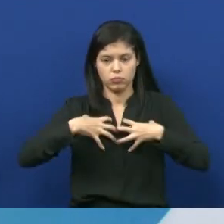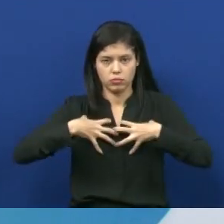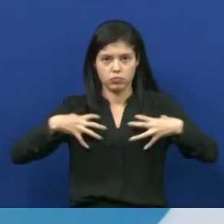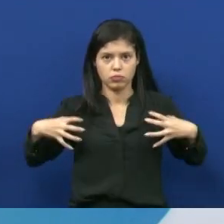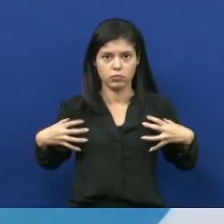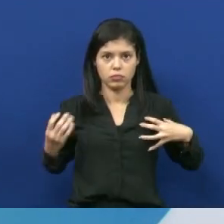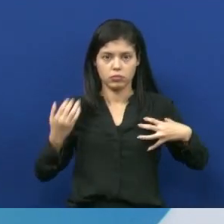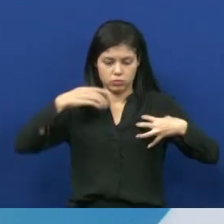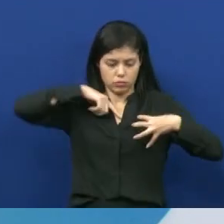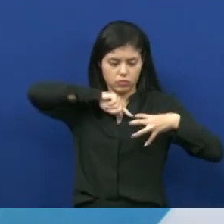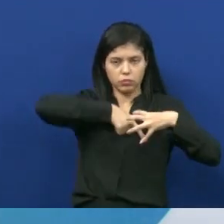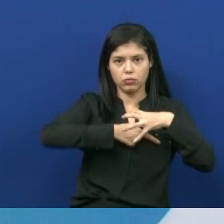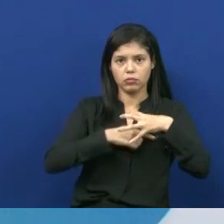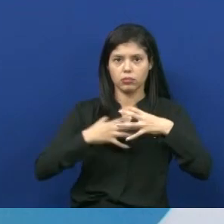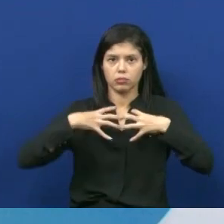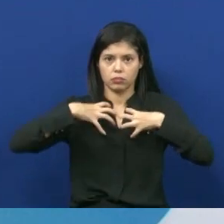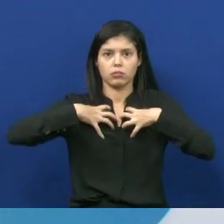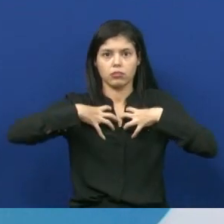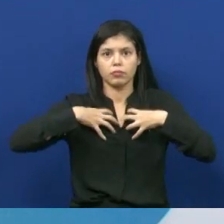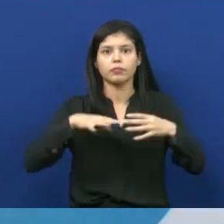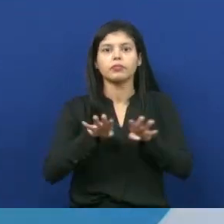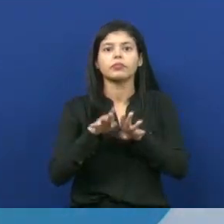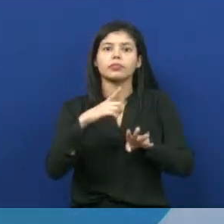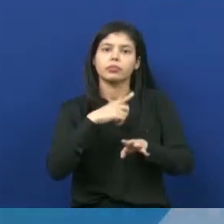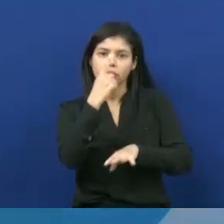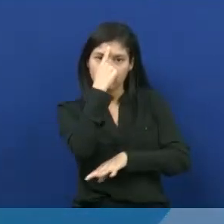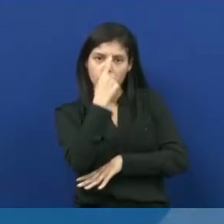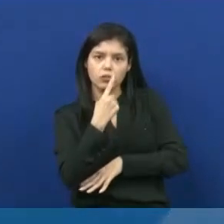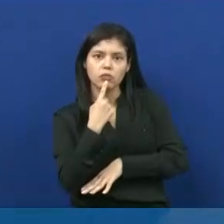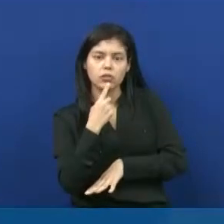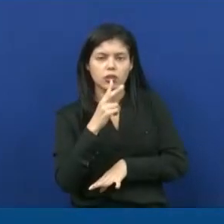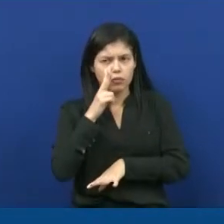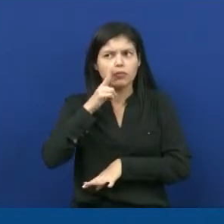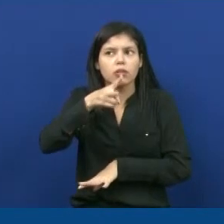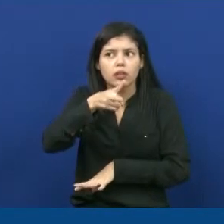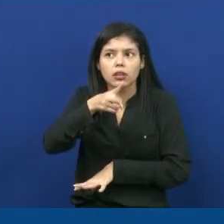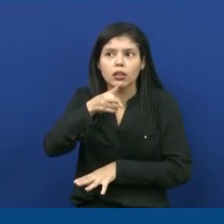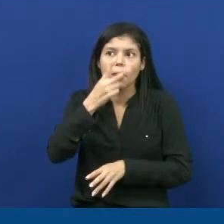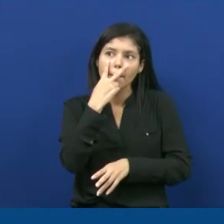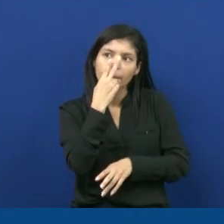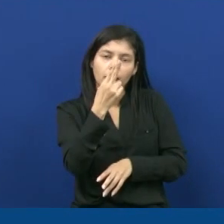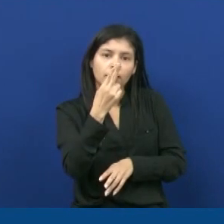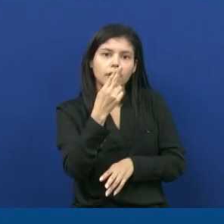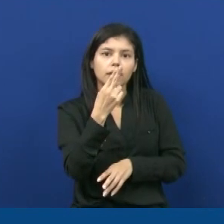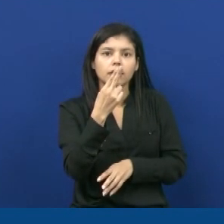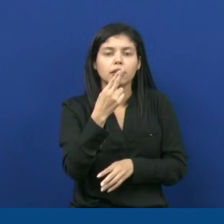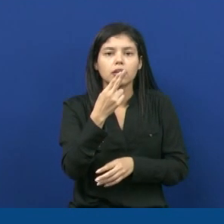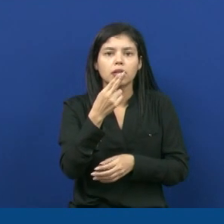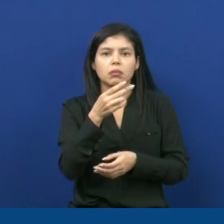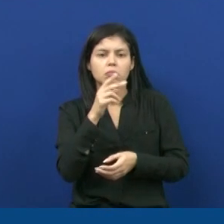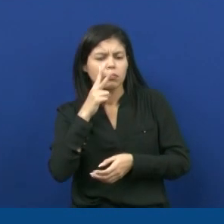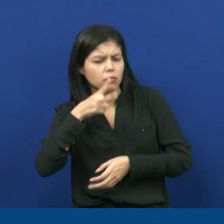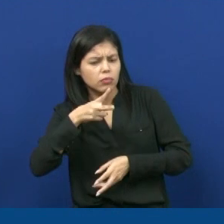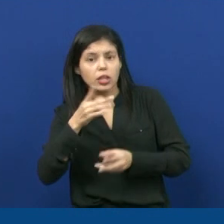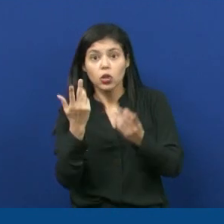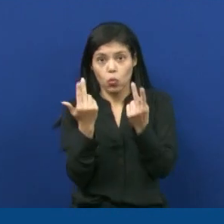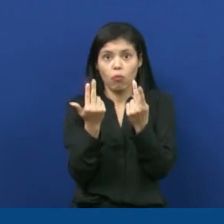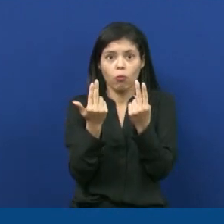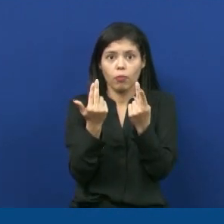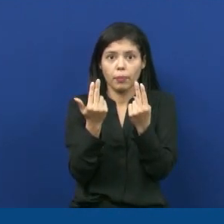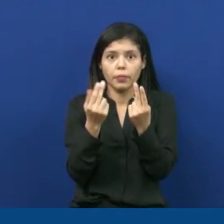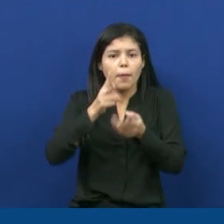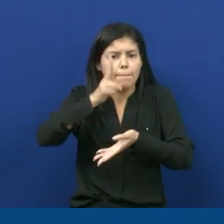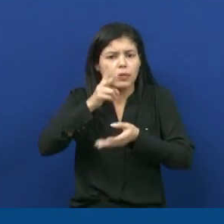importante lembrar que, na imagem que nós temos aí, os pulmões parecem ser completamente idênticos,